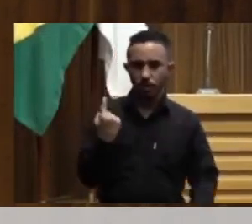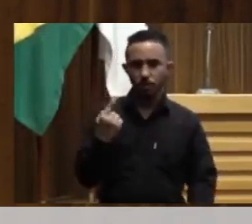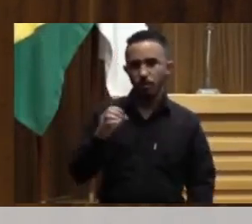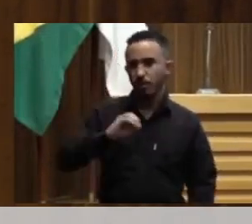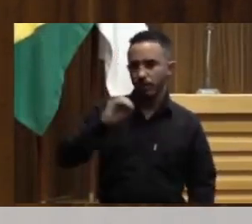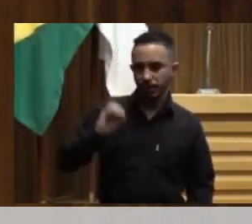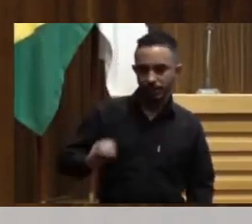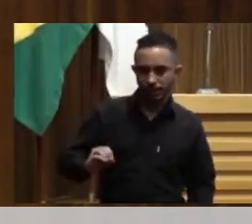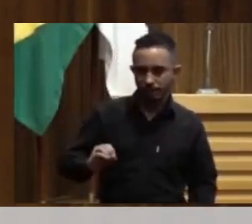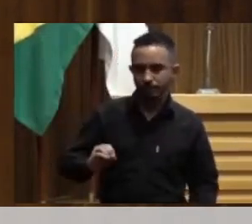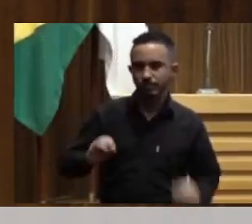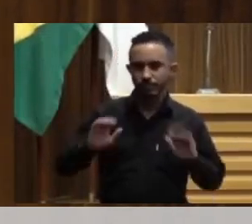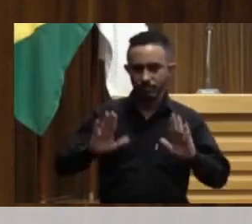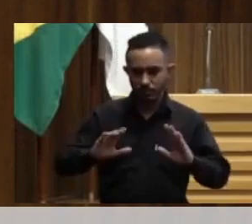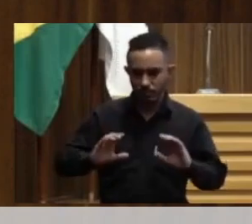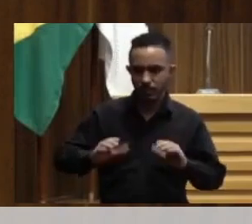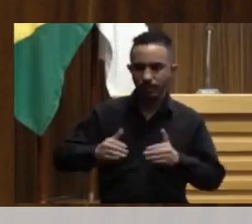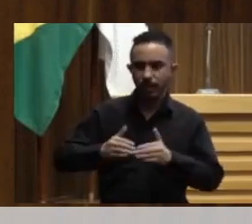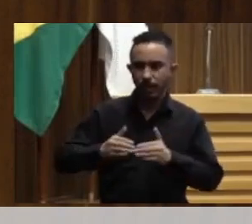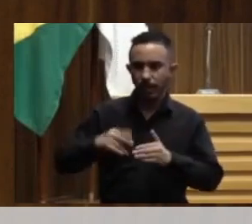1%. Nós temos